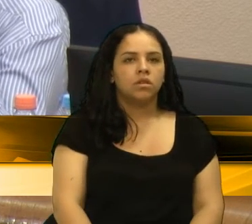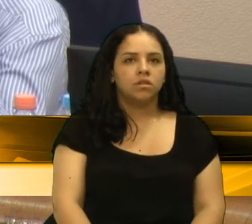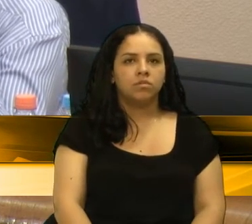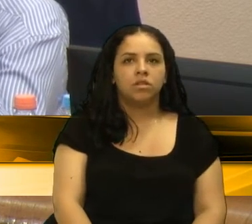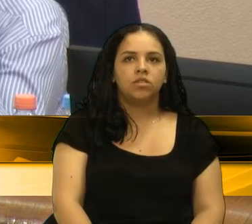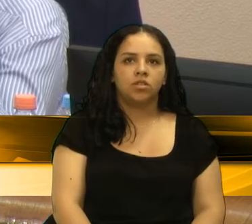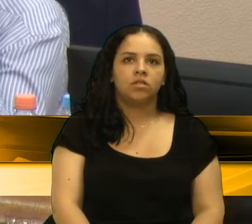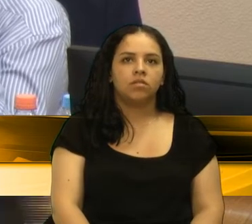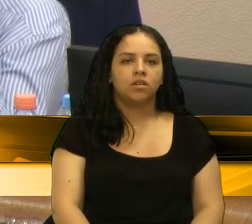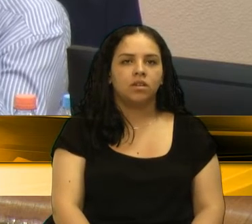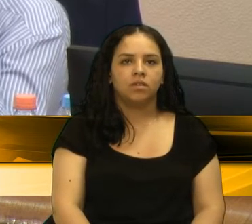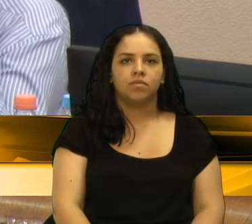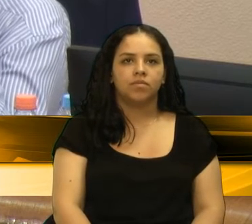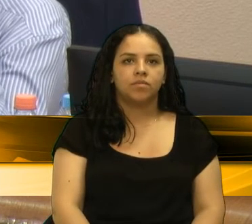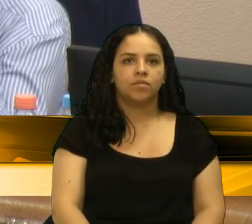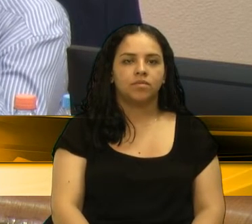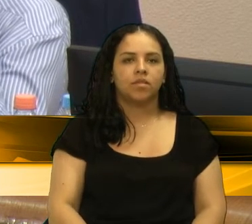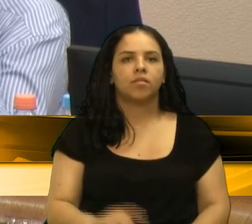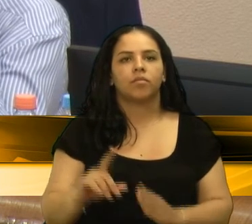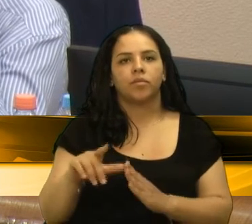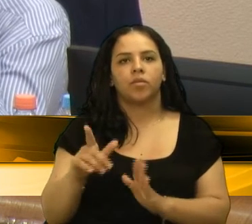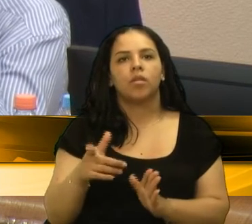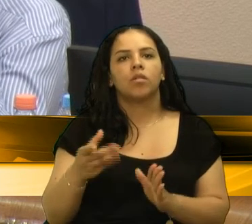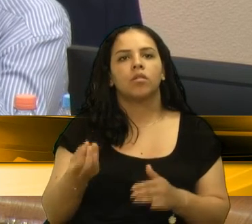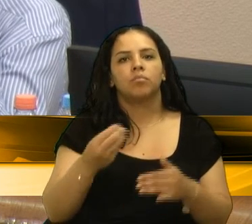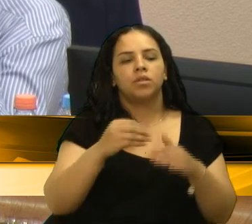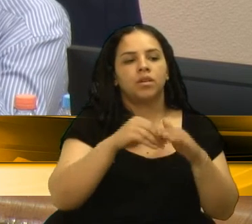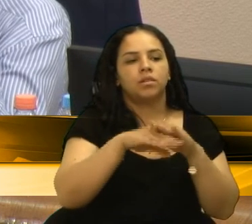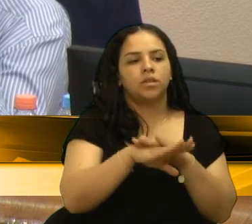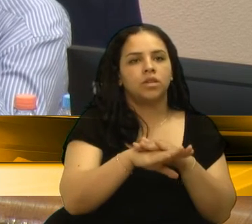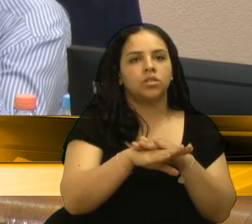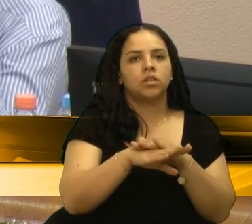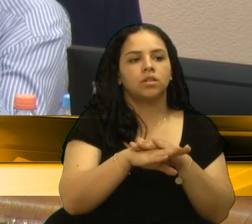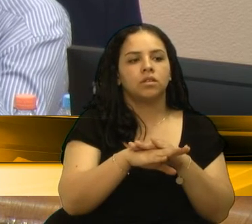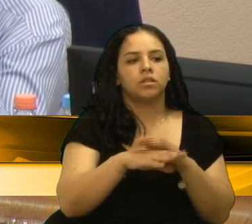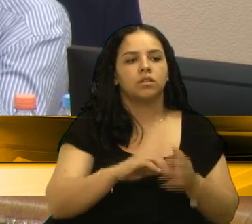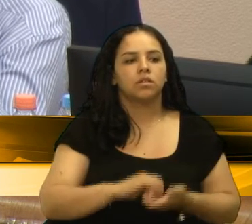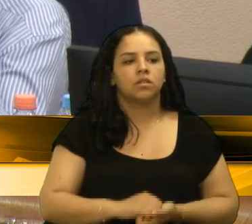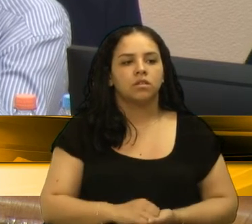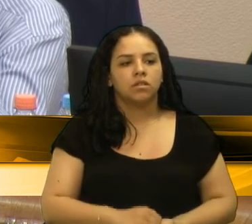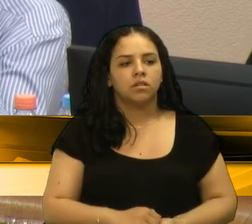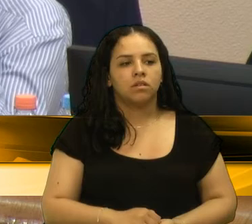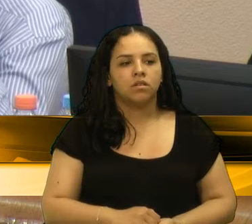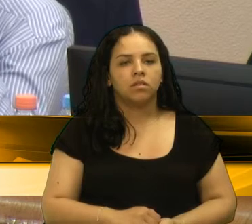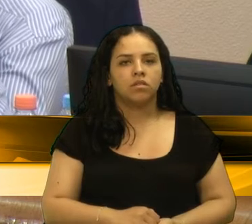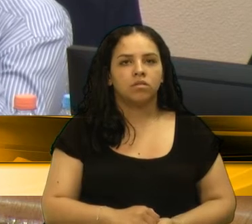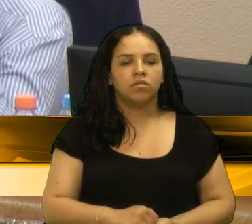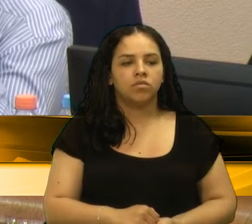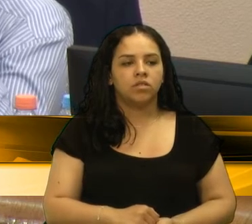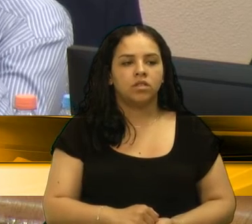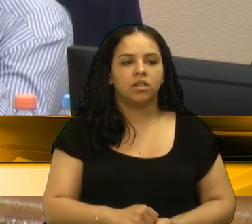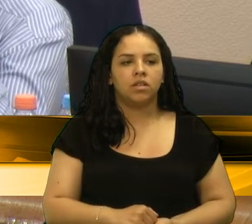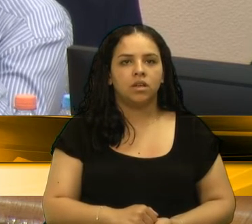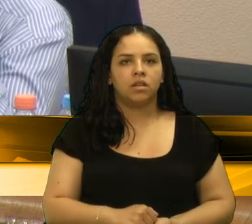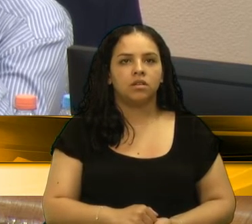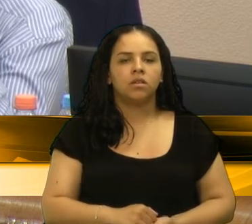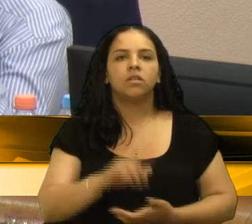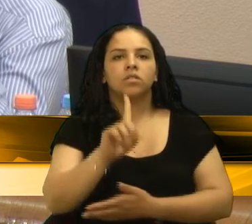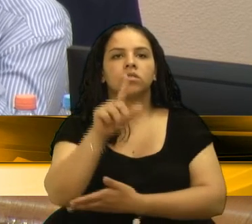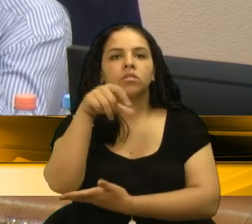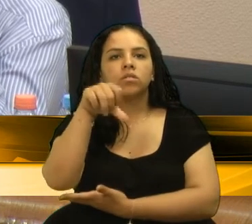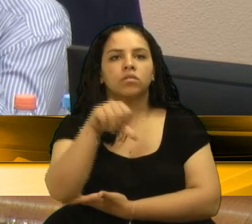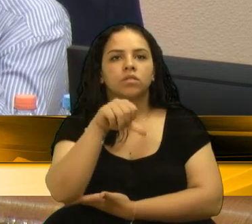Doutora Cássia, ainda quanto à aplicação do decreto hoje, 23381, o qual consta na denúncia como